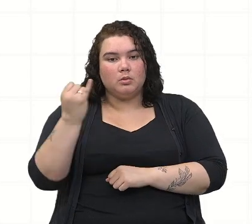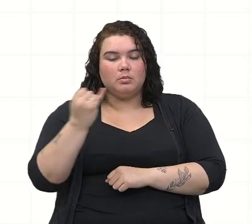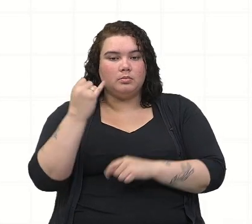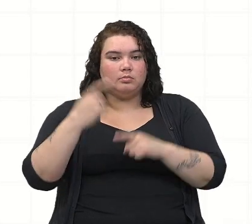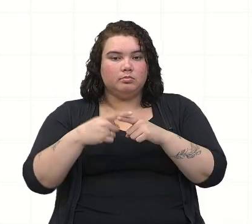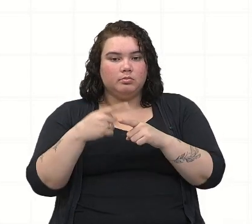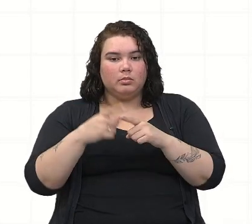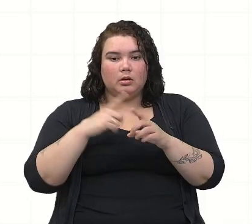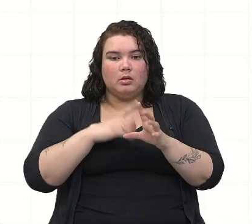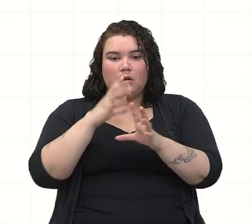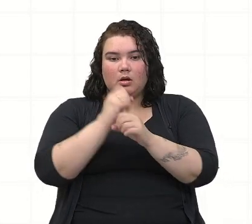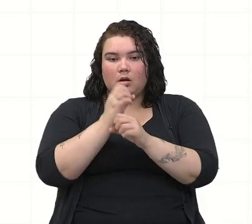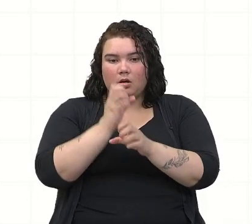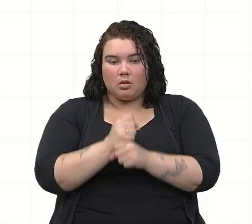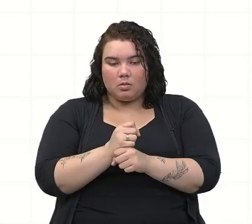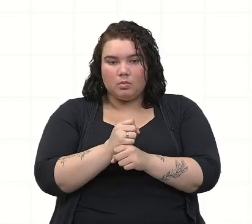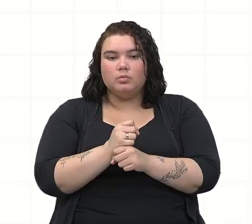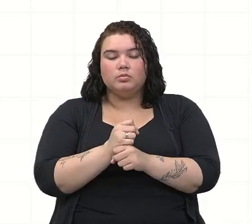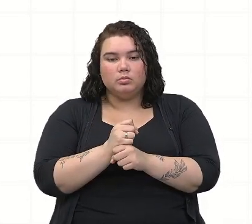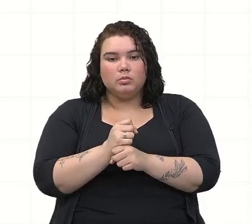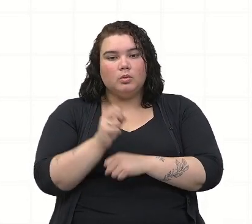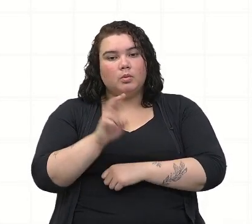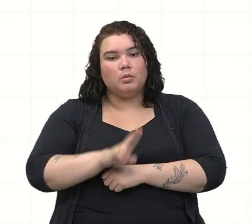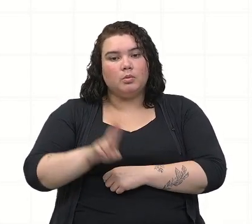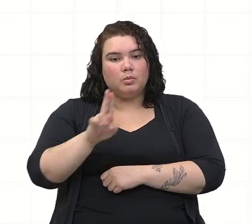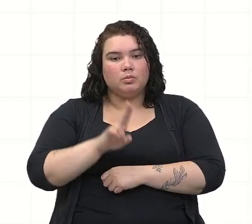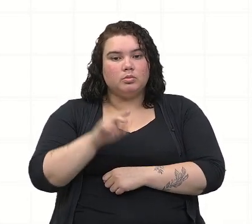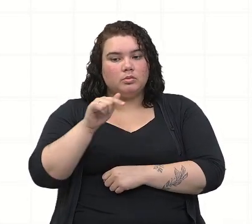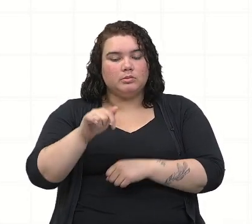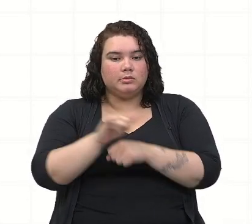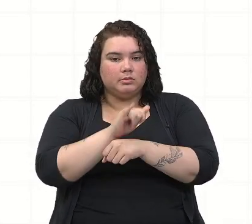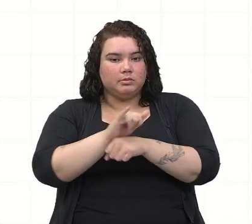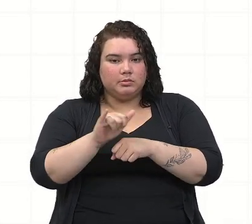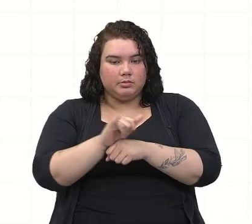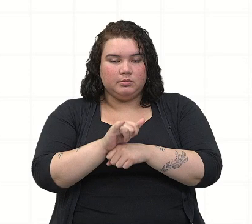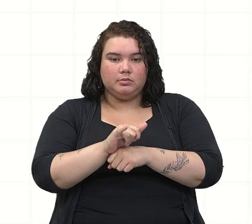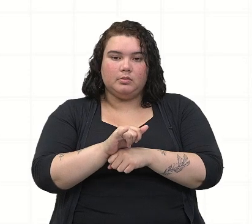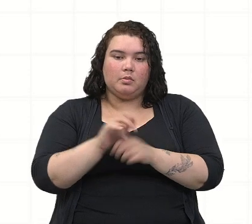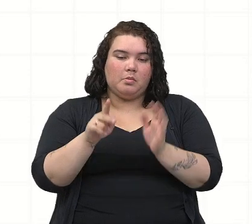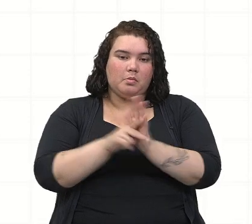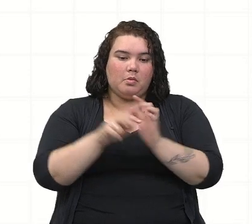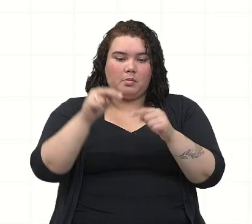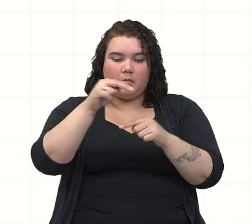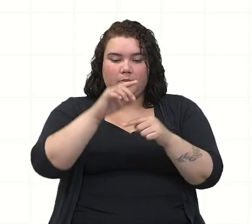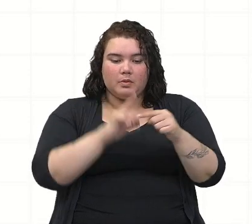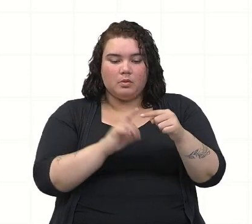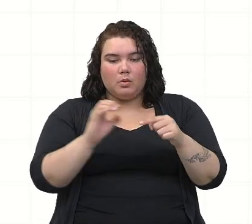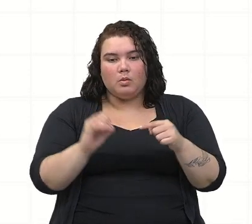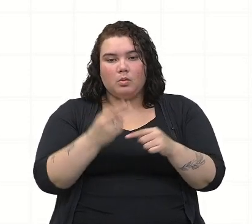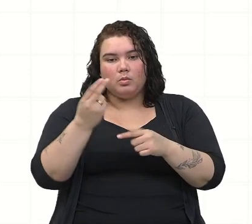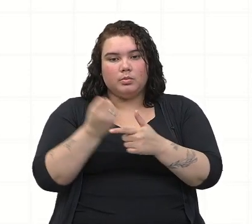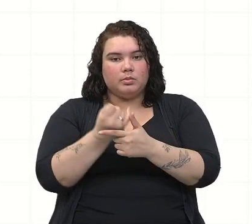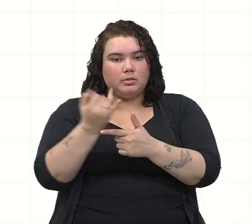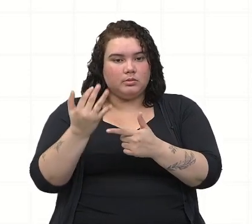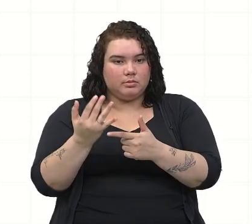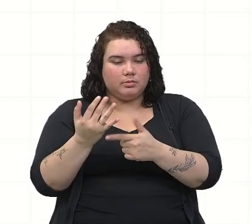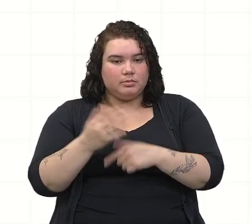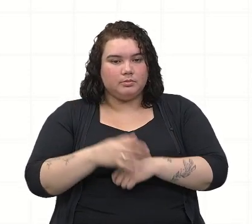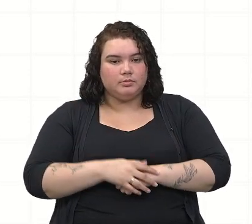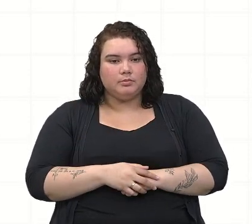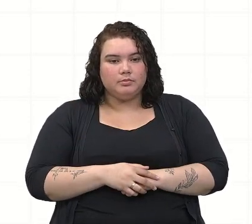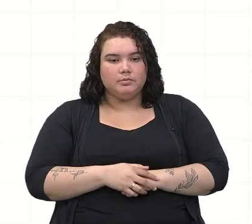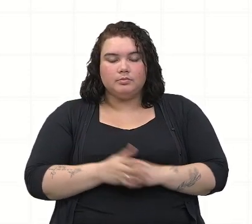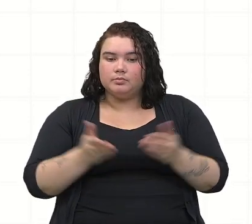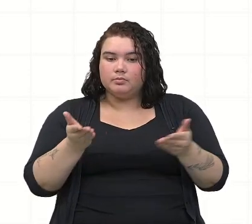iremos calcular, tá? Utilizando uma dessas formas, ou de fração ou decimal.